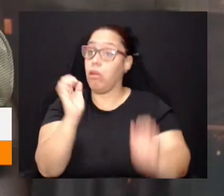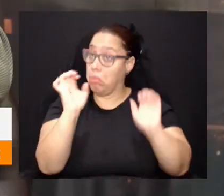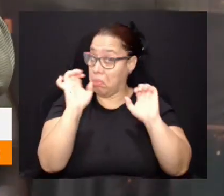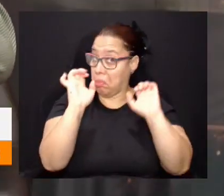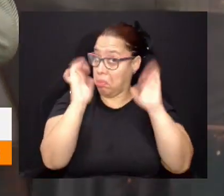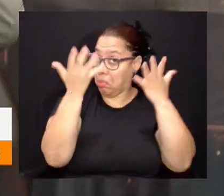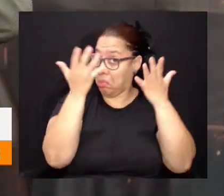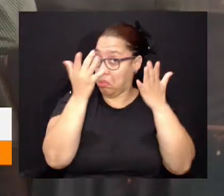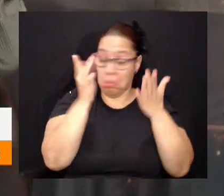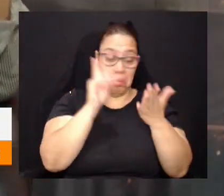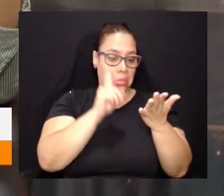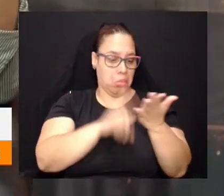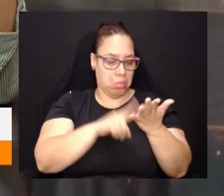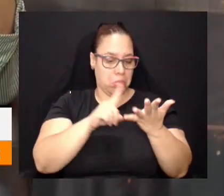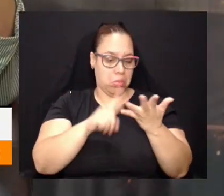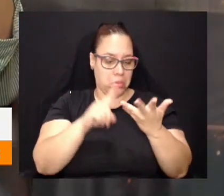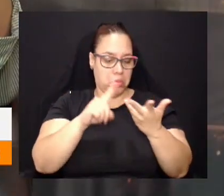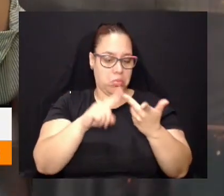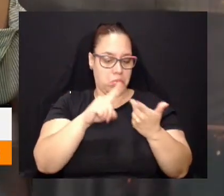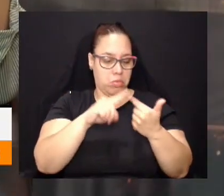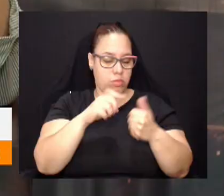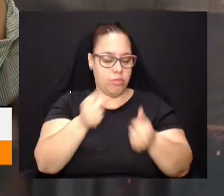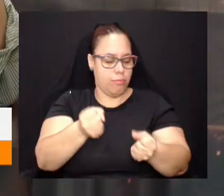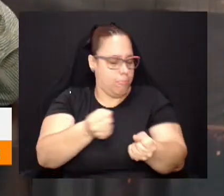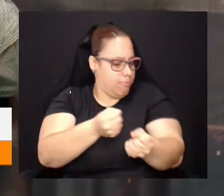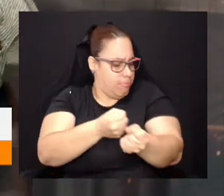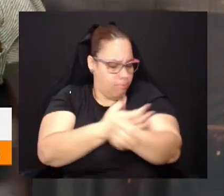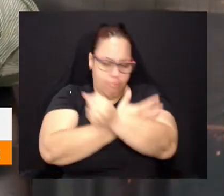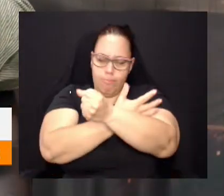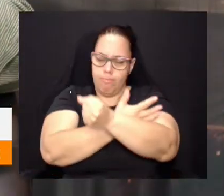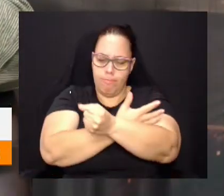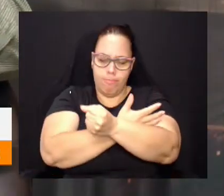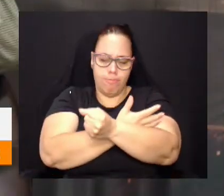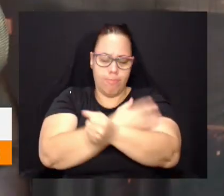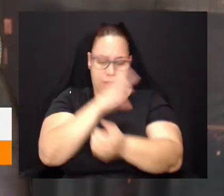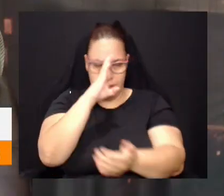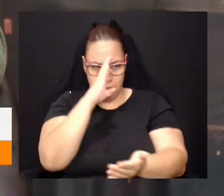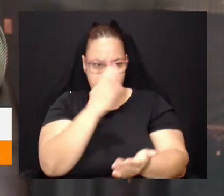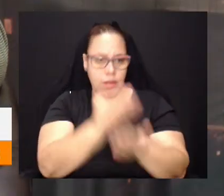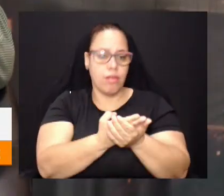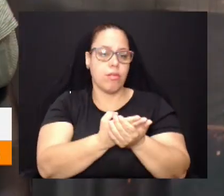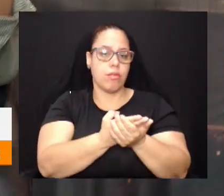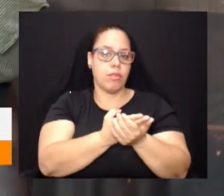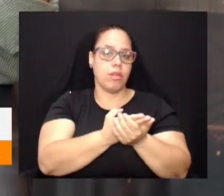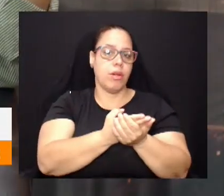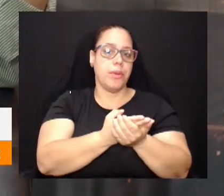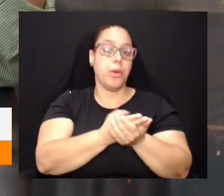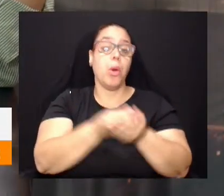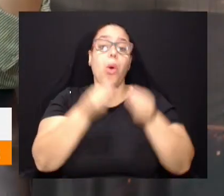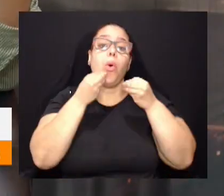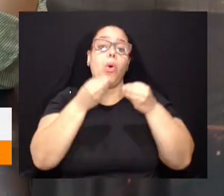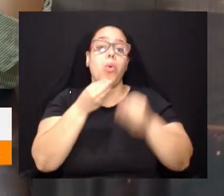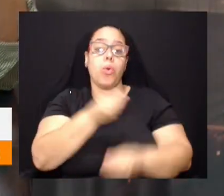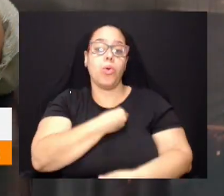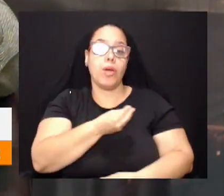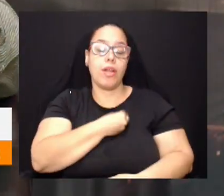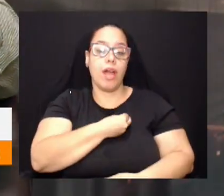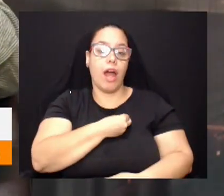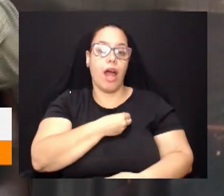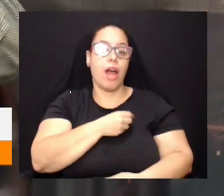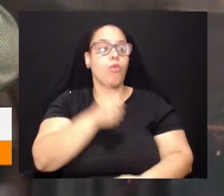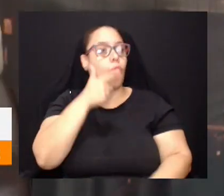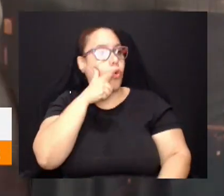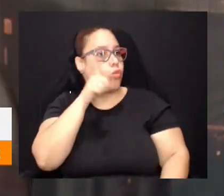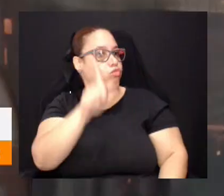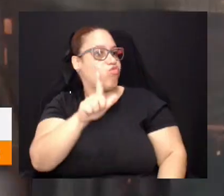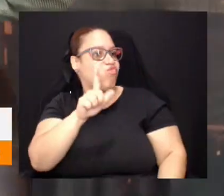pontuais de extrema emoção, né? Isso. A gente acredita nisso. É igual assim, como que você vai viver a vida? Eu vou ganhar na loteria. Né? Ou seja, é uma coisa